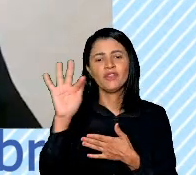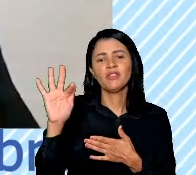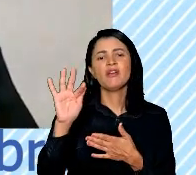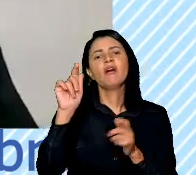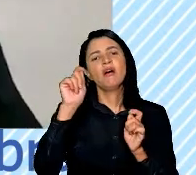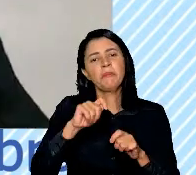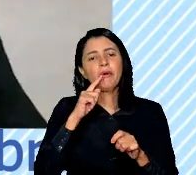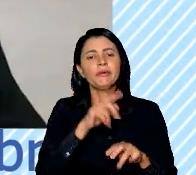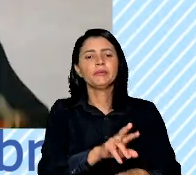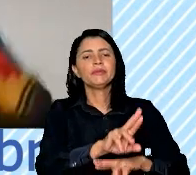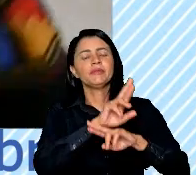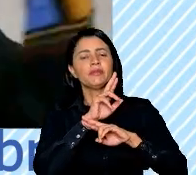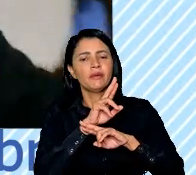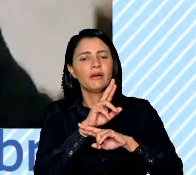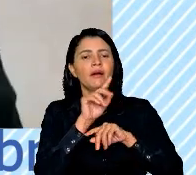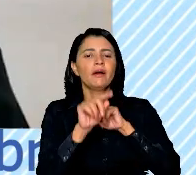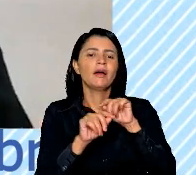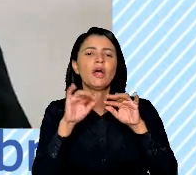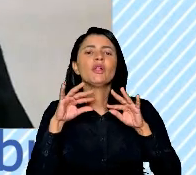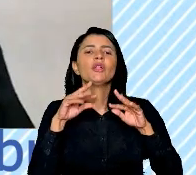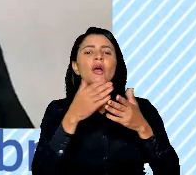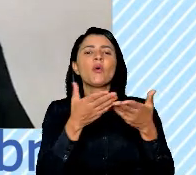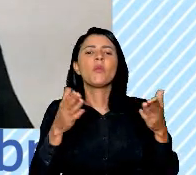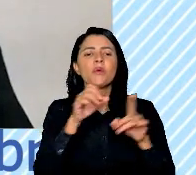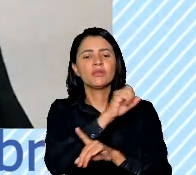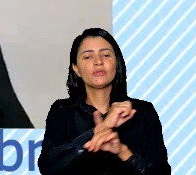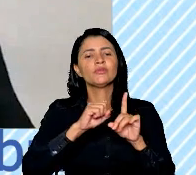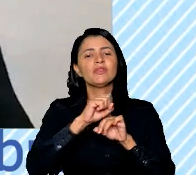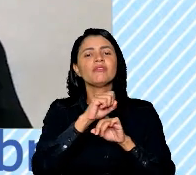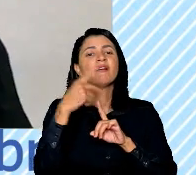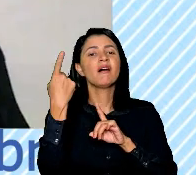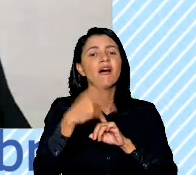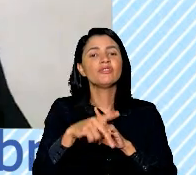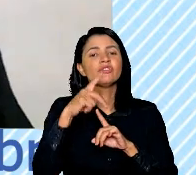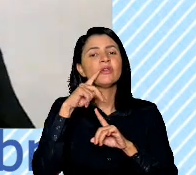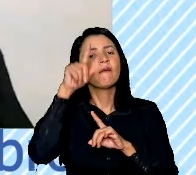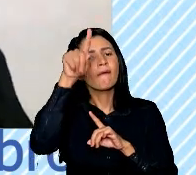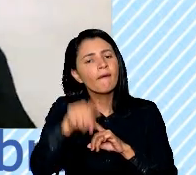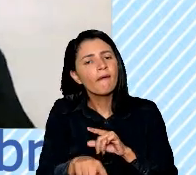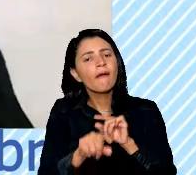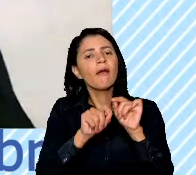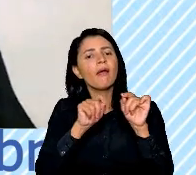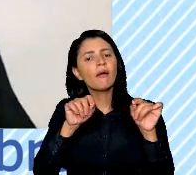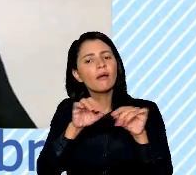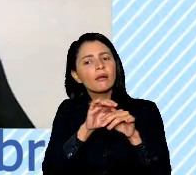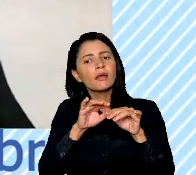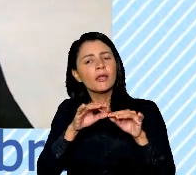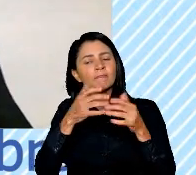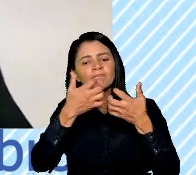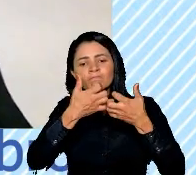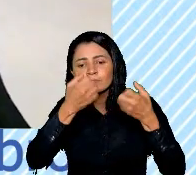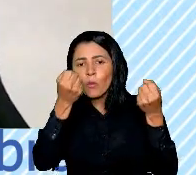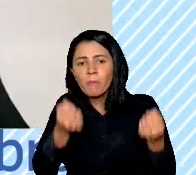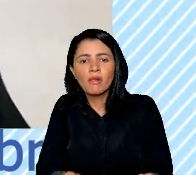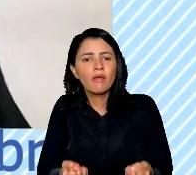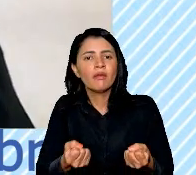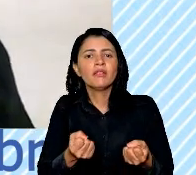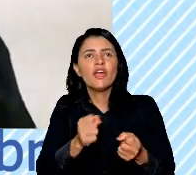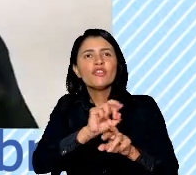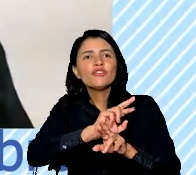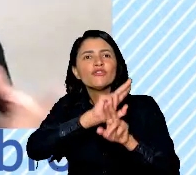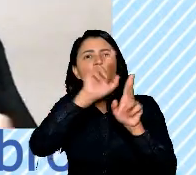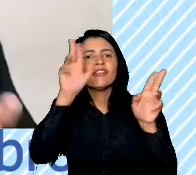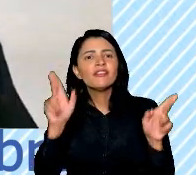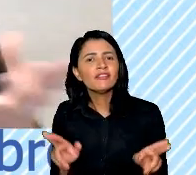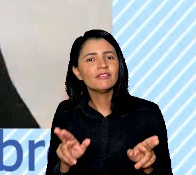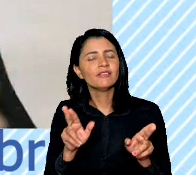possam representar toda uma sociedade que é extremamente complexa. Se formos para